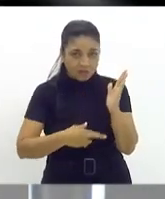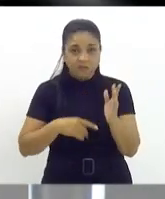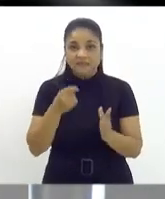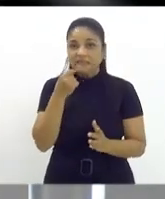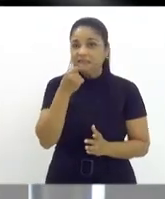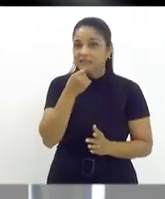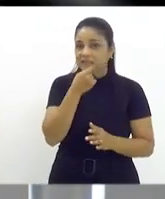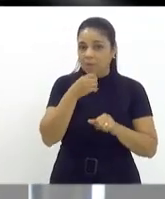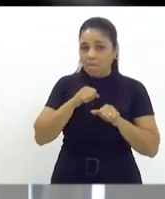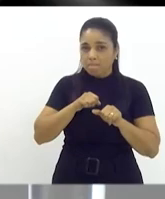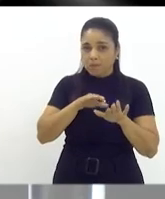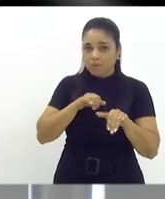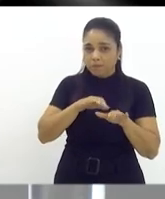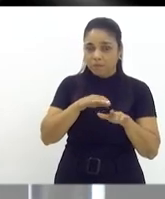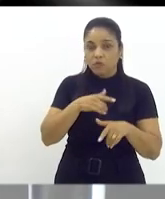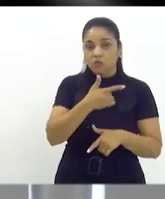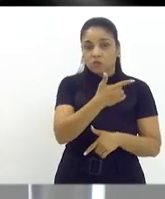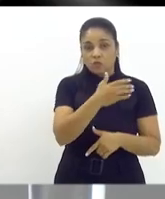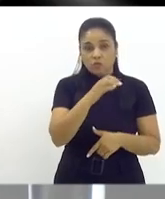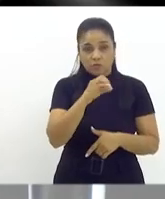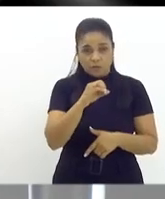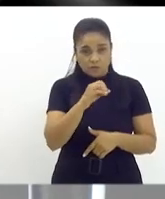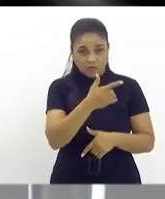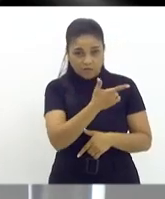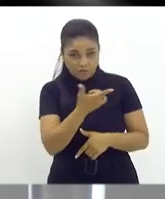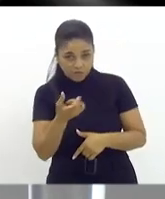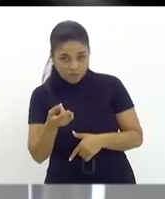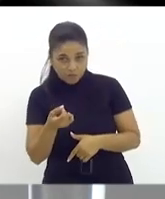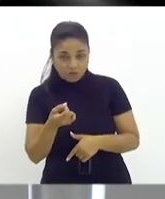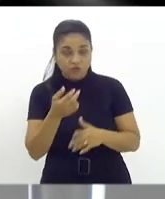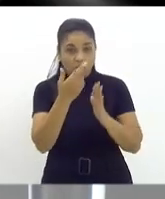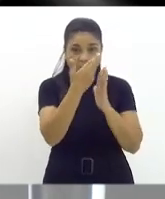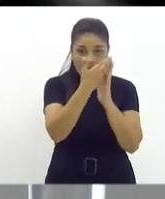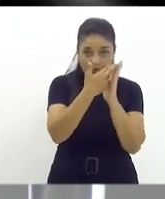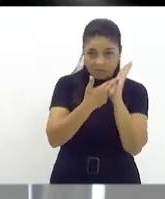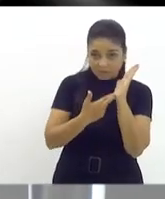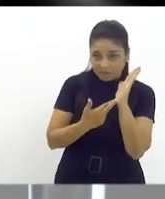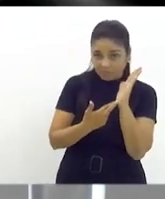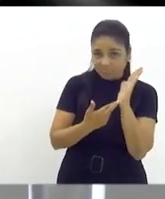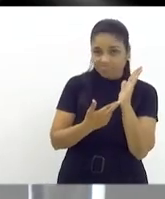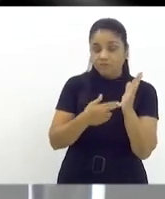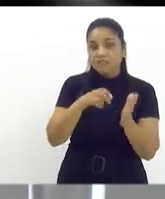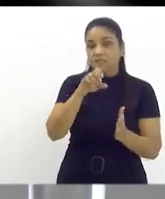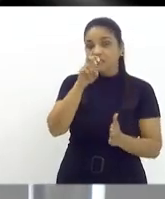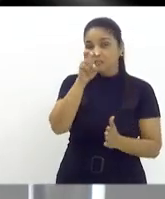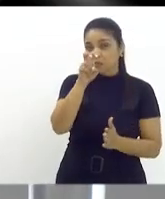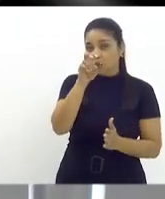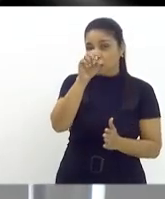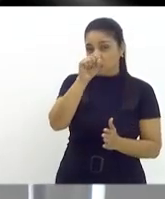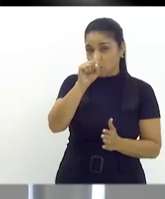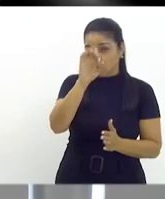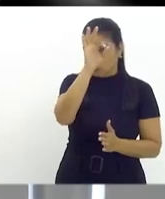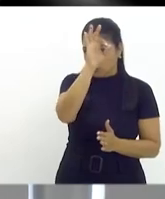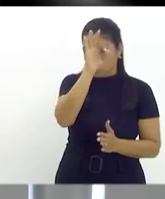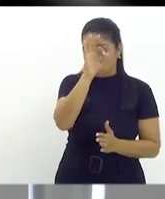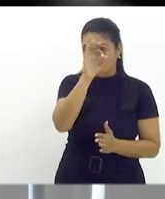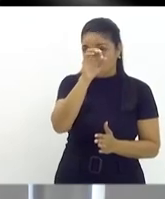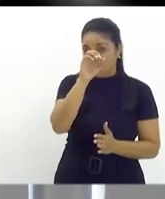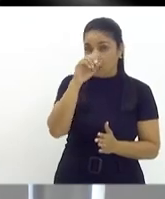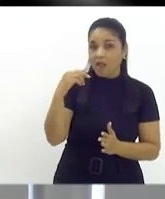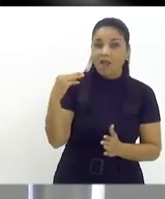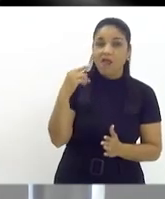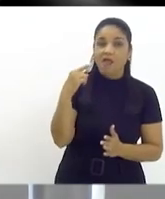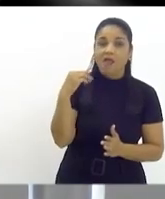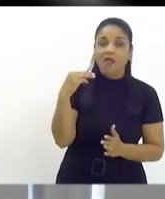2020 e esse relatório é ele considerou 58 erros em reconhecimentos fotográficos